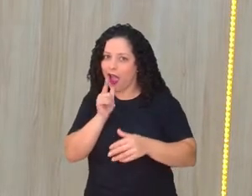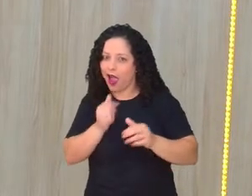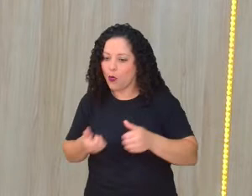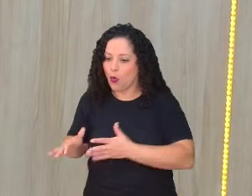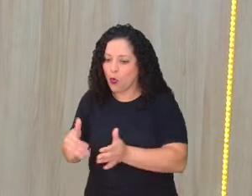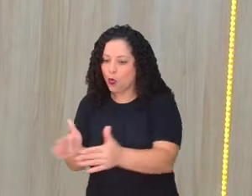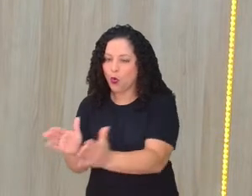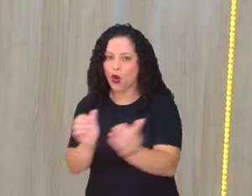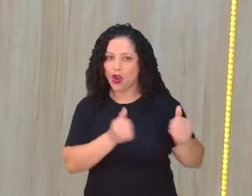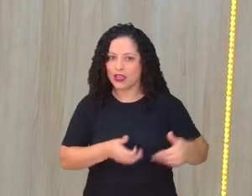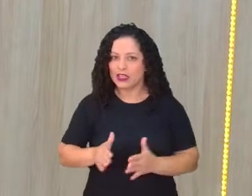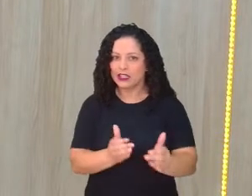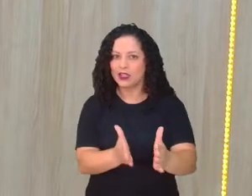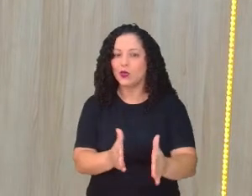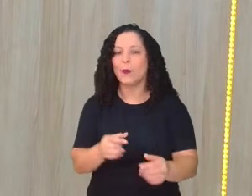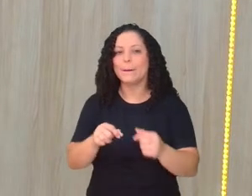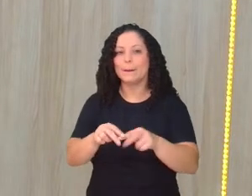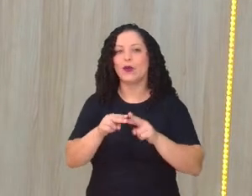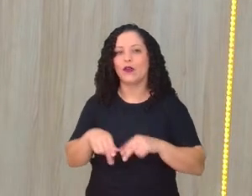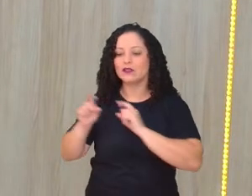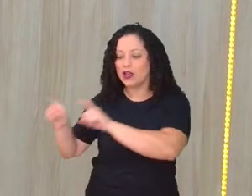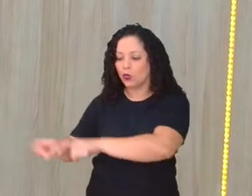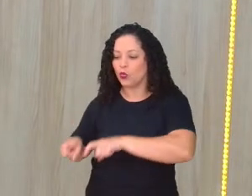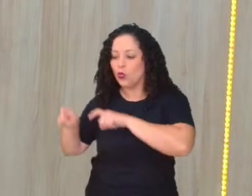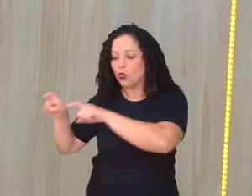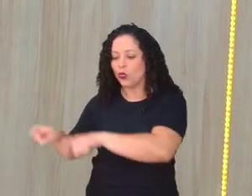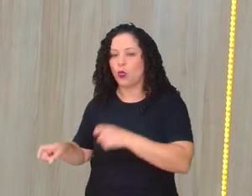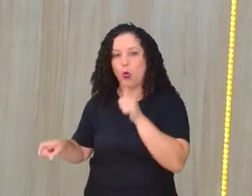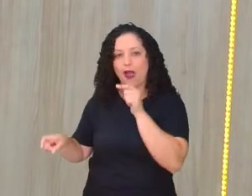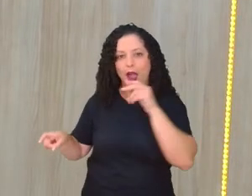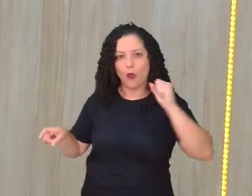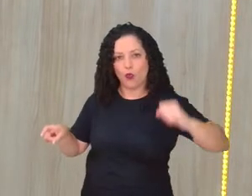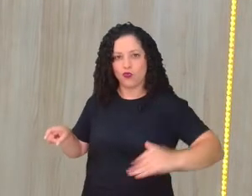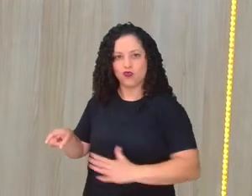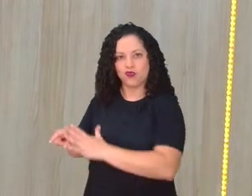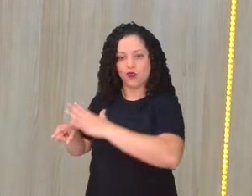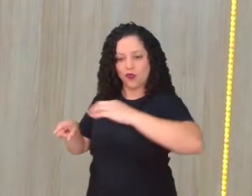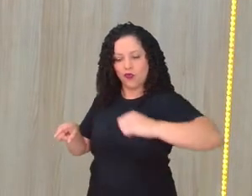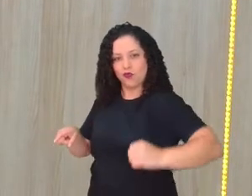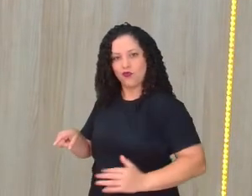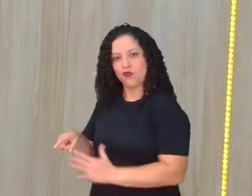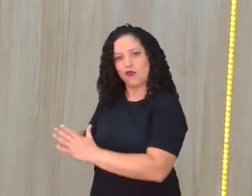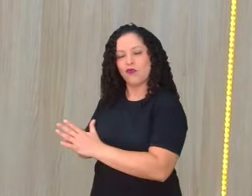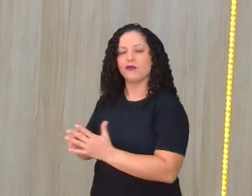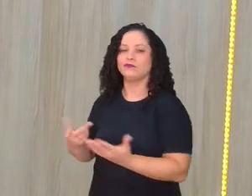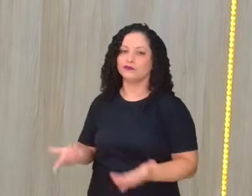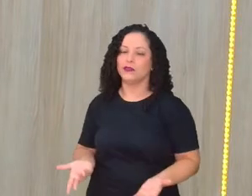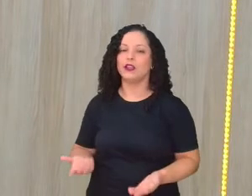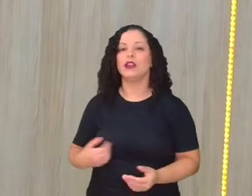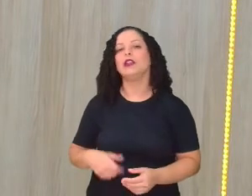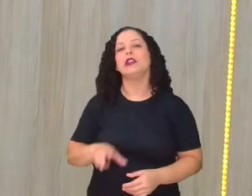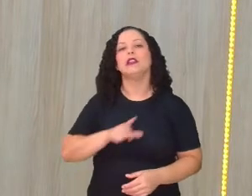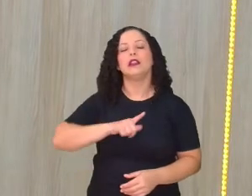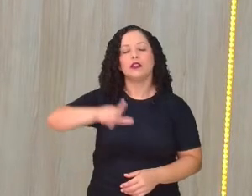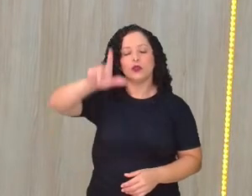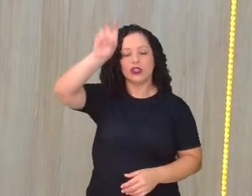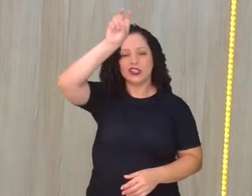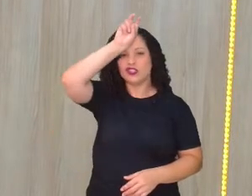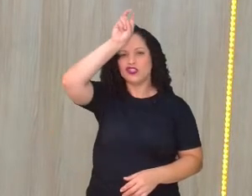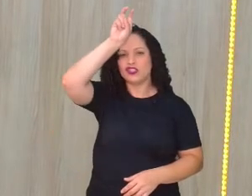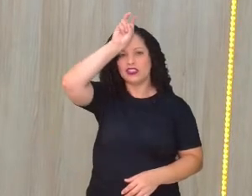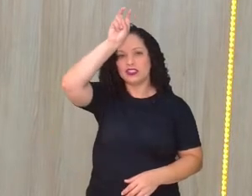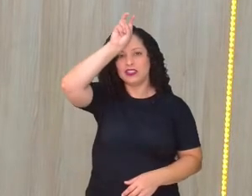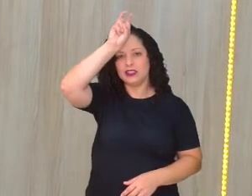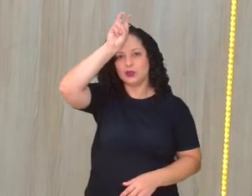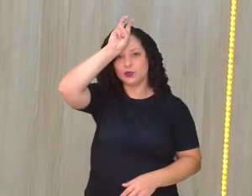em abundância por Isso. conta do trabalho agrícola. A Então, na região do irrigação, né? Egito, né, professora, a gente teve ali ao longo de todo o vale